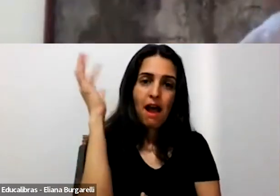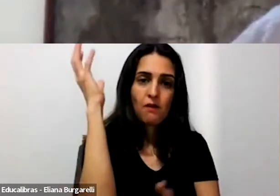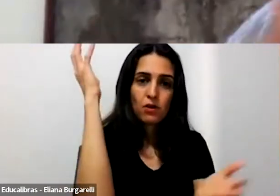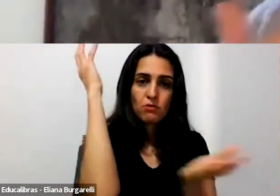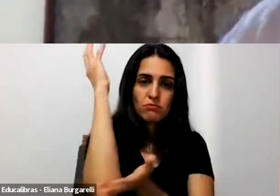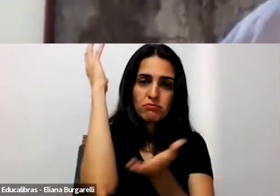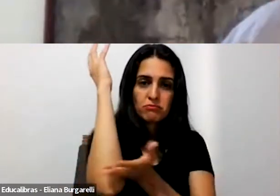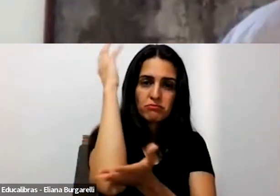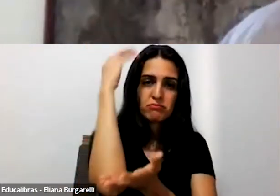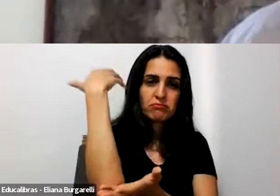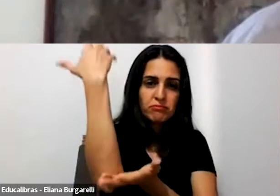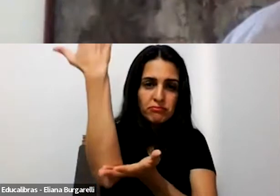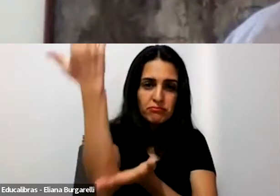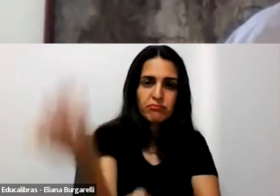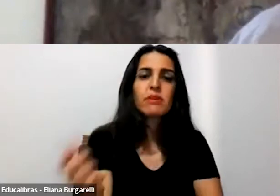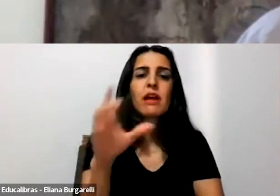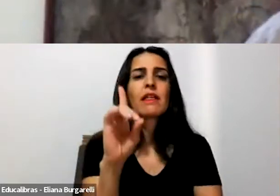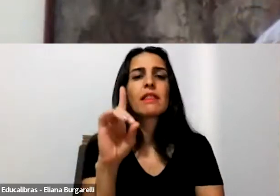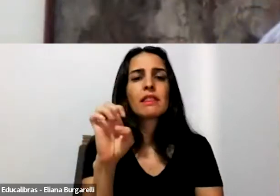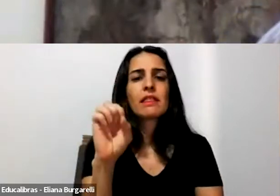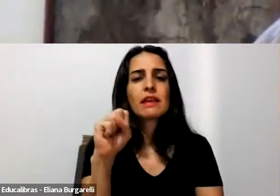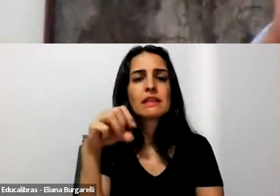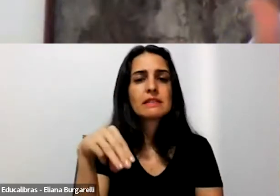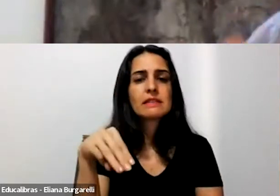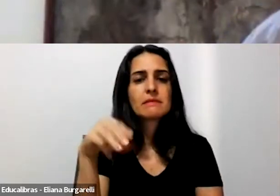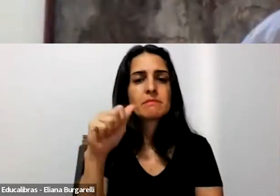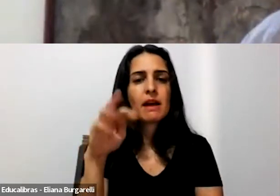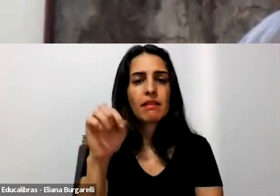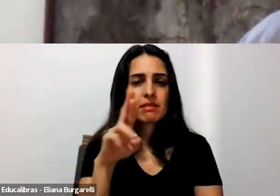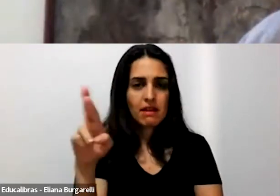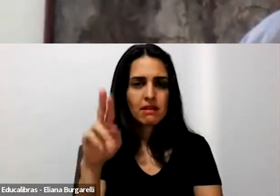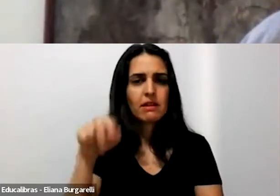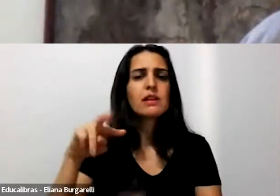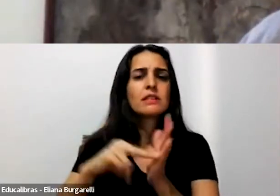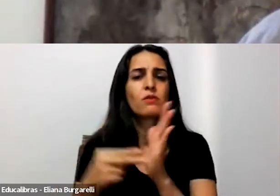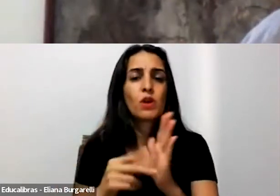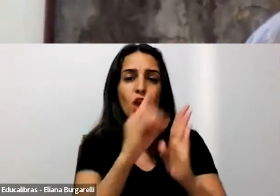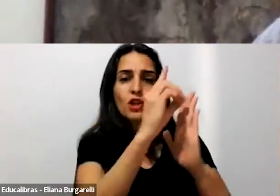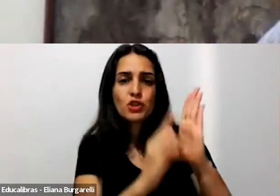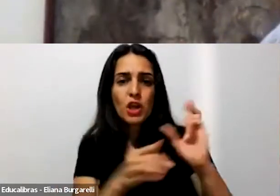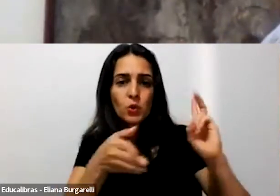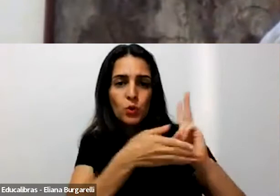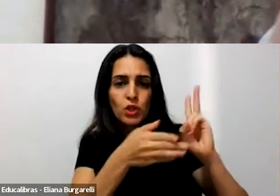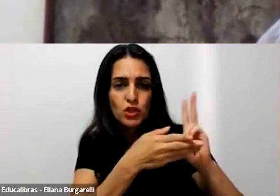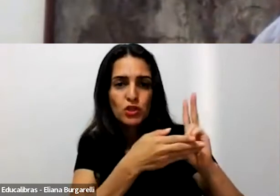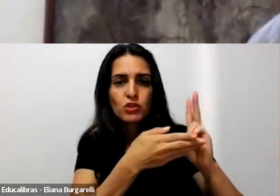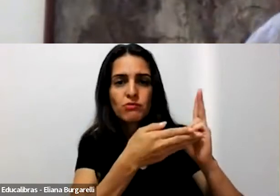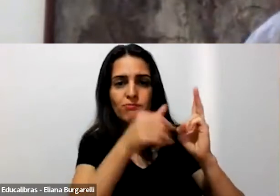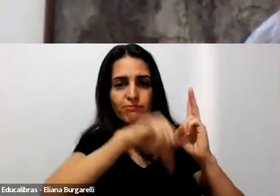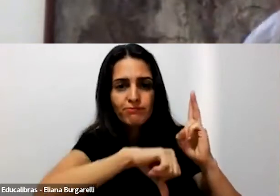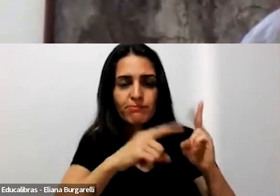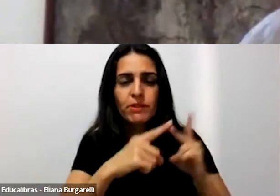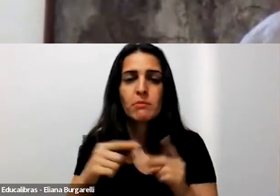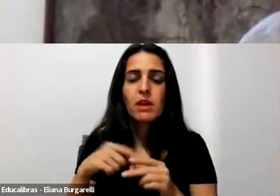ele revela a floresta sendo destruída, ele revela os direitos indígenas sendo violados, revela o garimpo, as atividades,